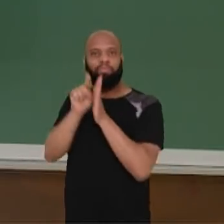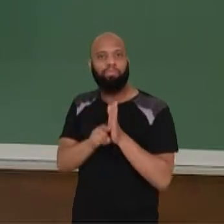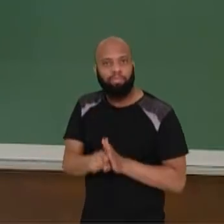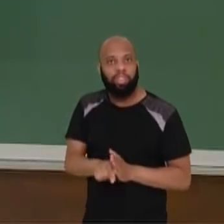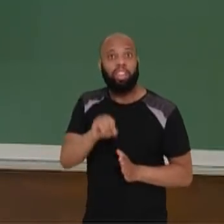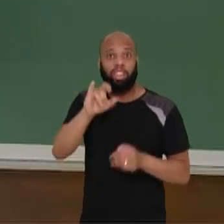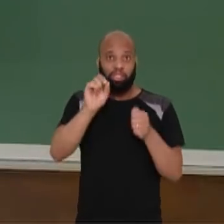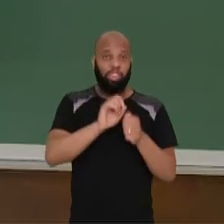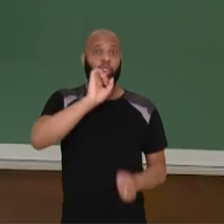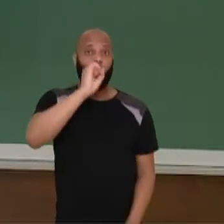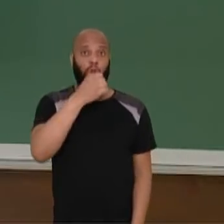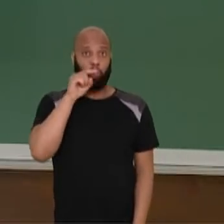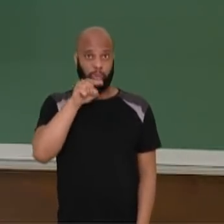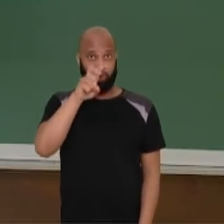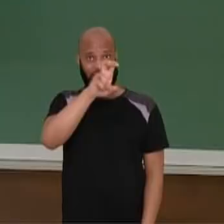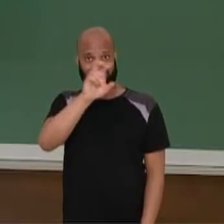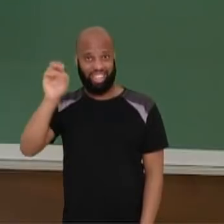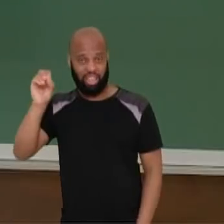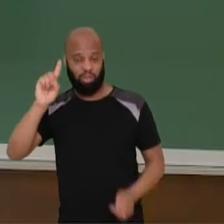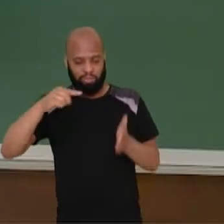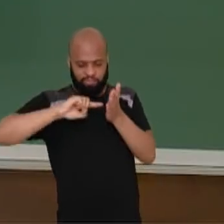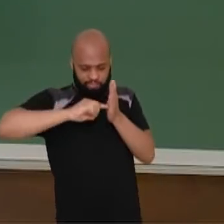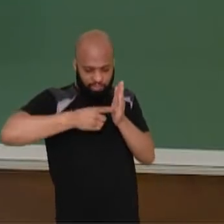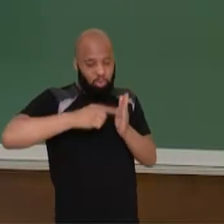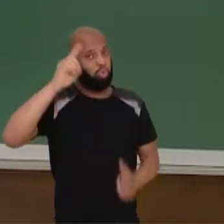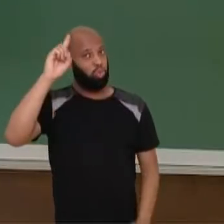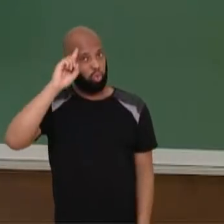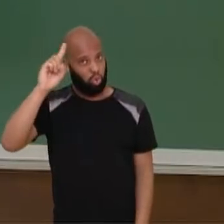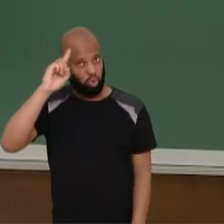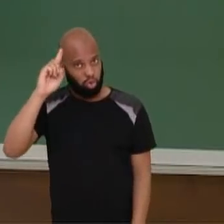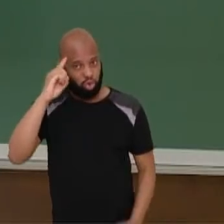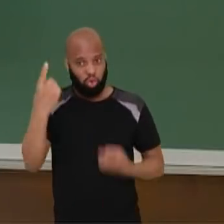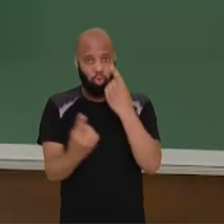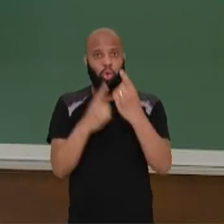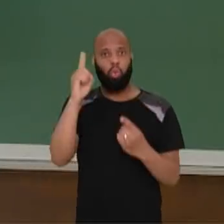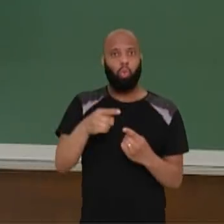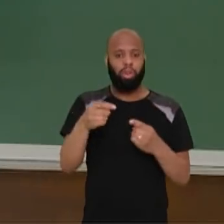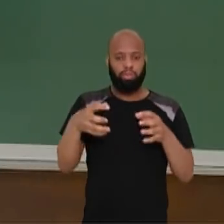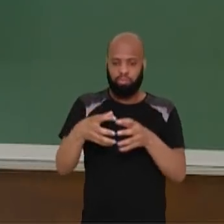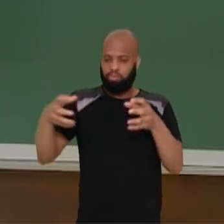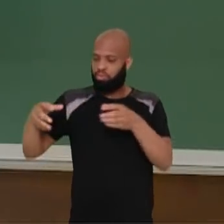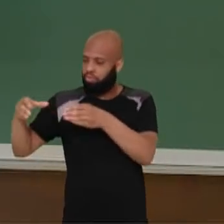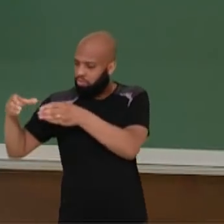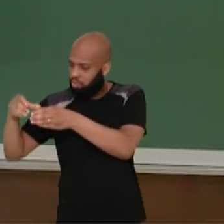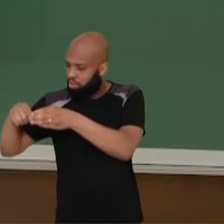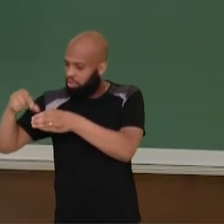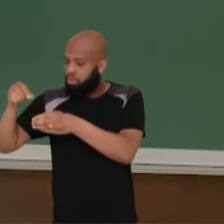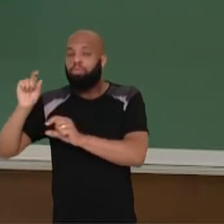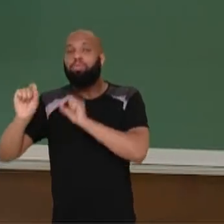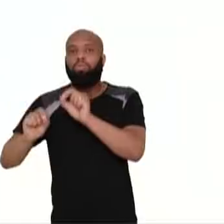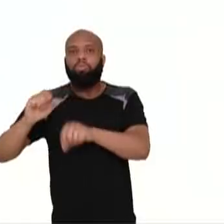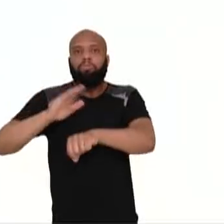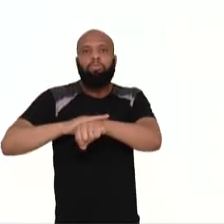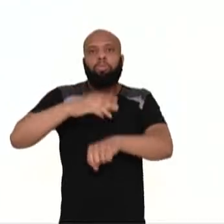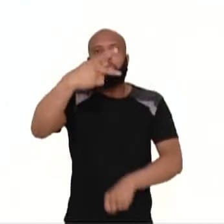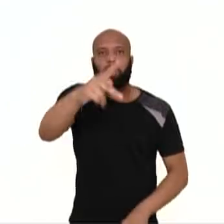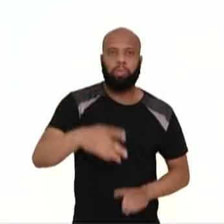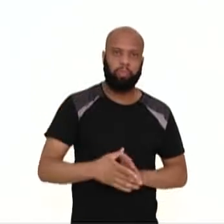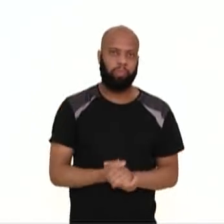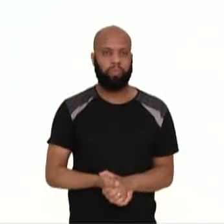produzidos 8.500 parafusos diariamente, qual é o tamanho dessa amostra? E agora é com você.